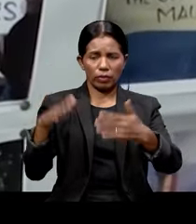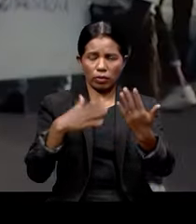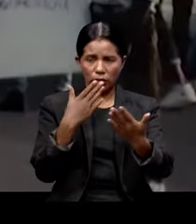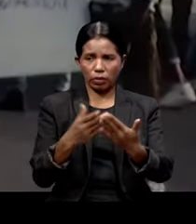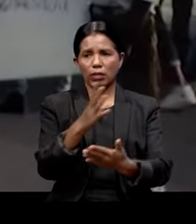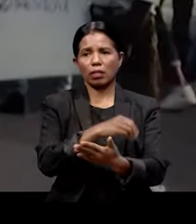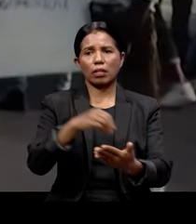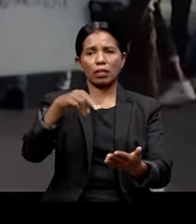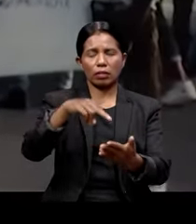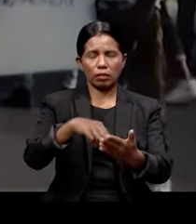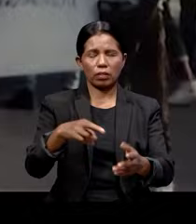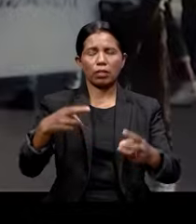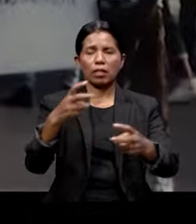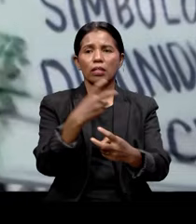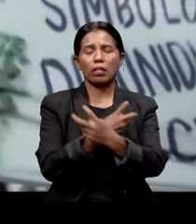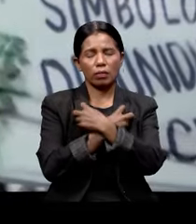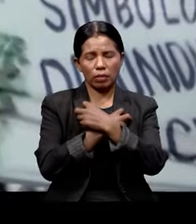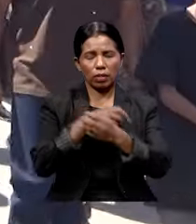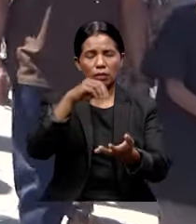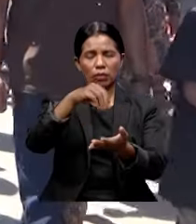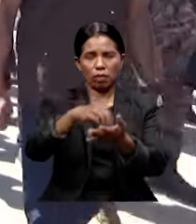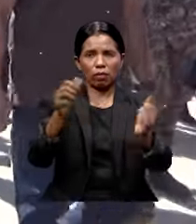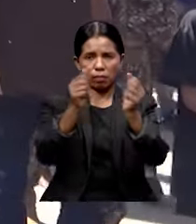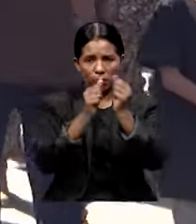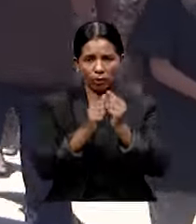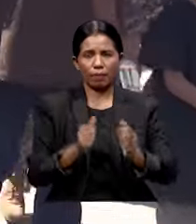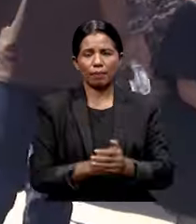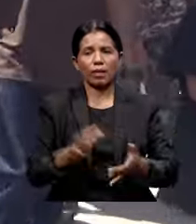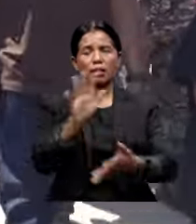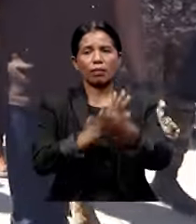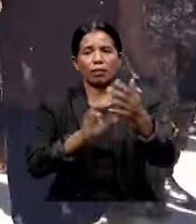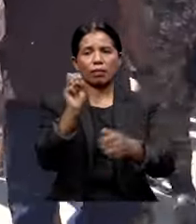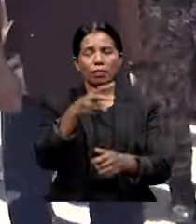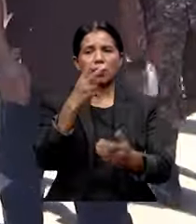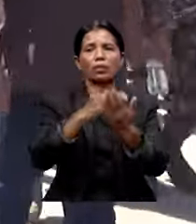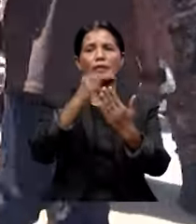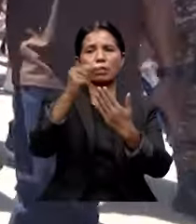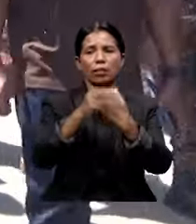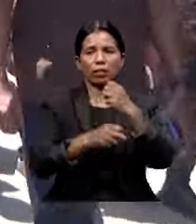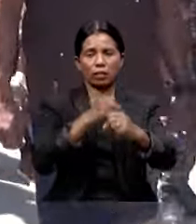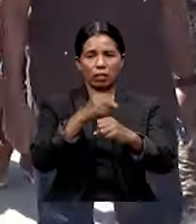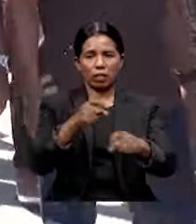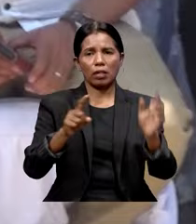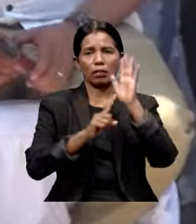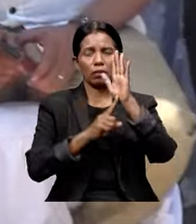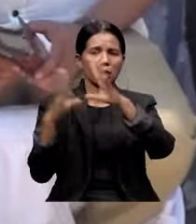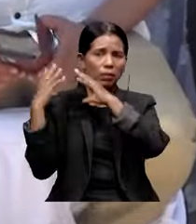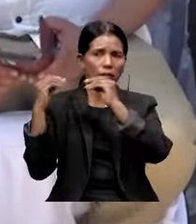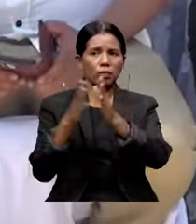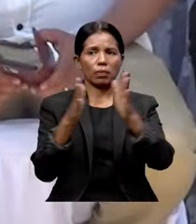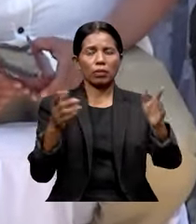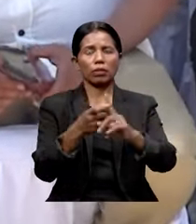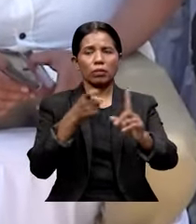insira em ruim, a tu tal Ramutuk e a monumento refere. Celebração 12 de novembro, tinha nemos, se esperança voto se povo